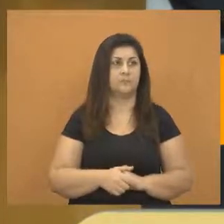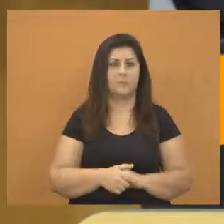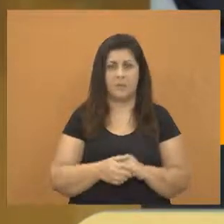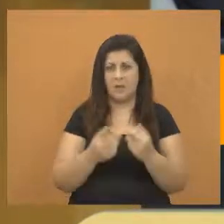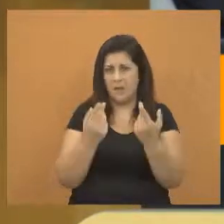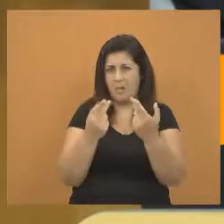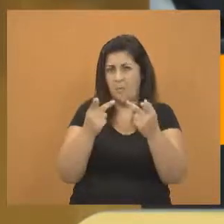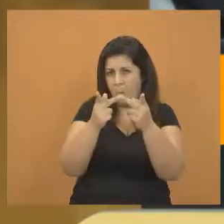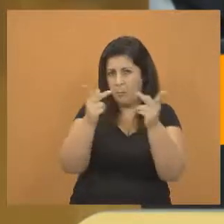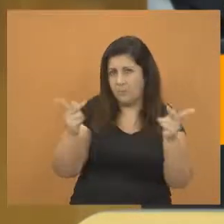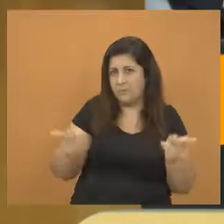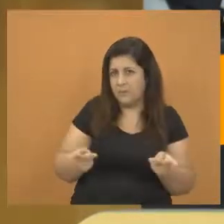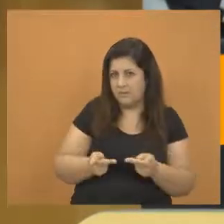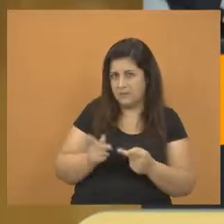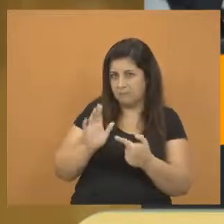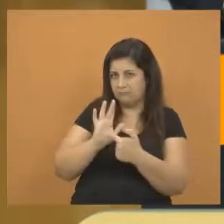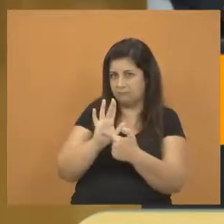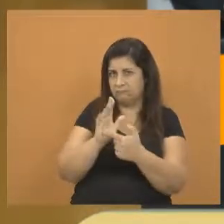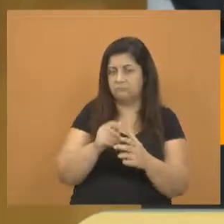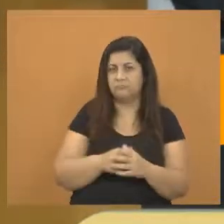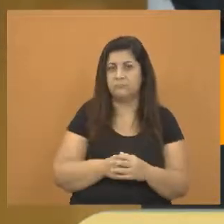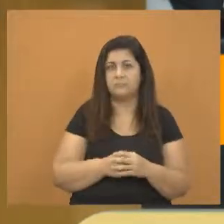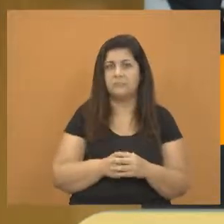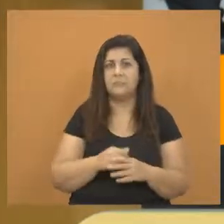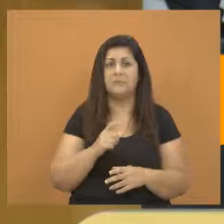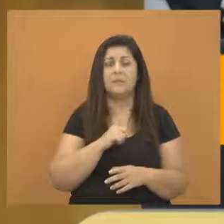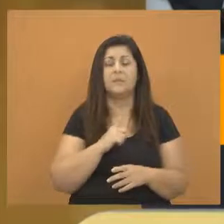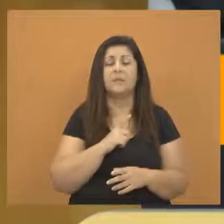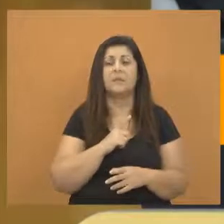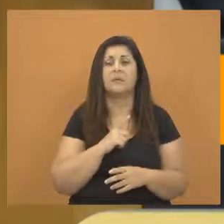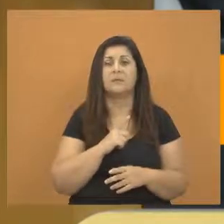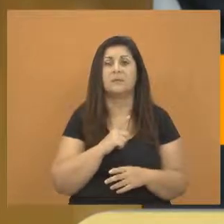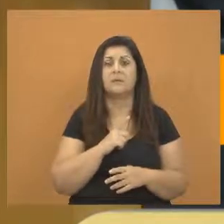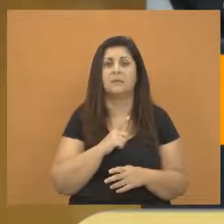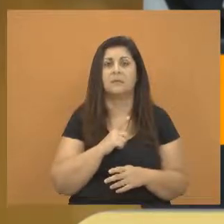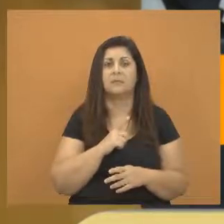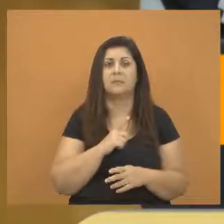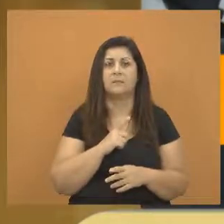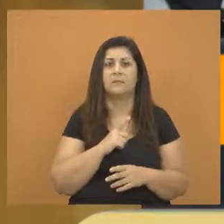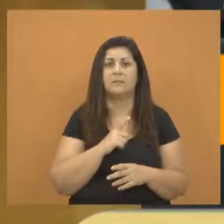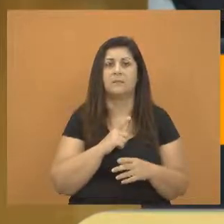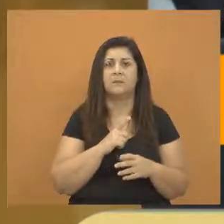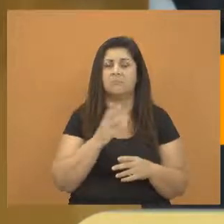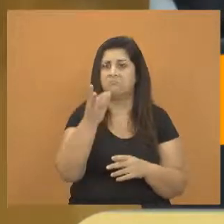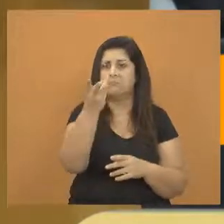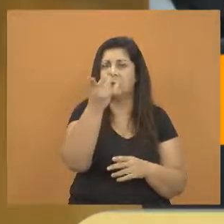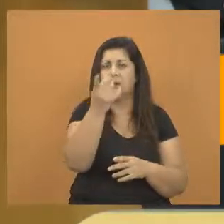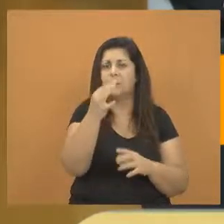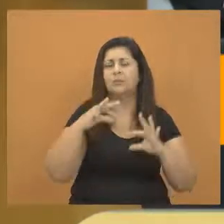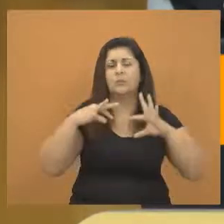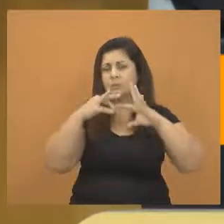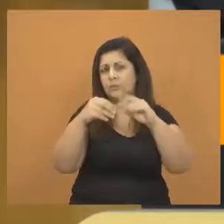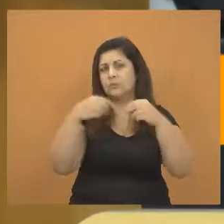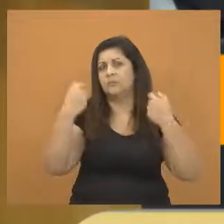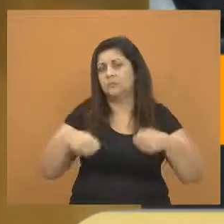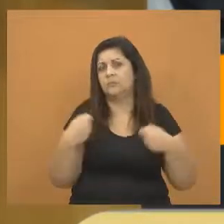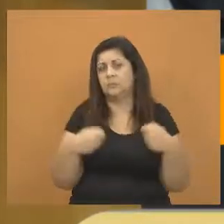pizza, e temos aqui elencados as maiores necessidades que